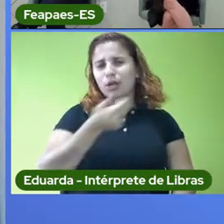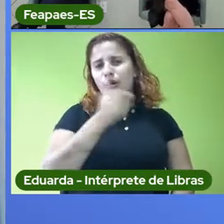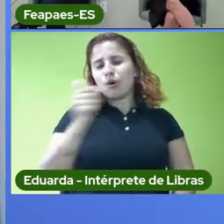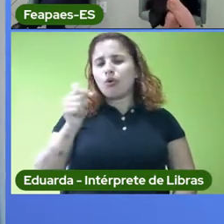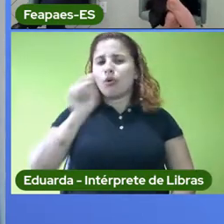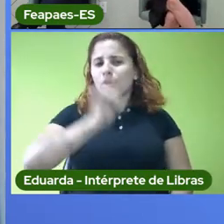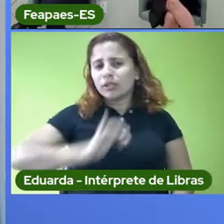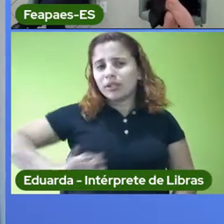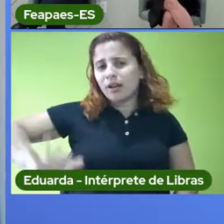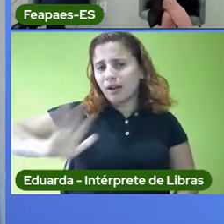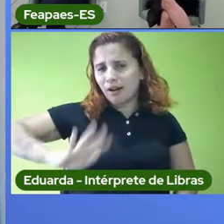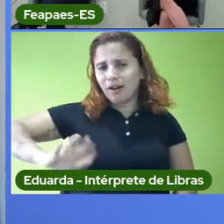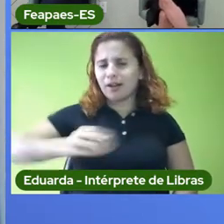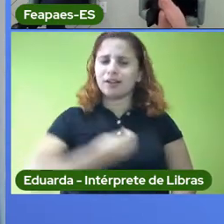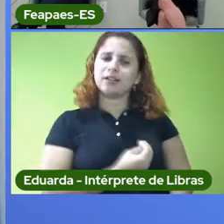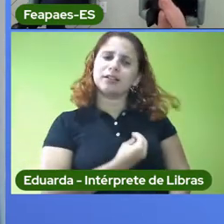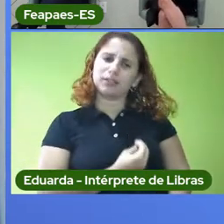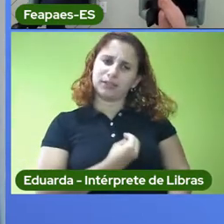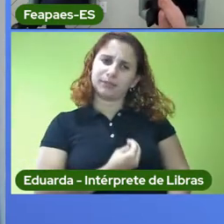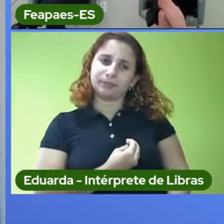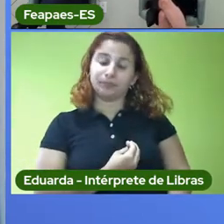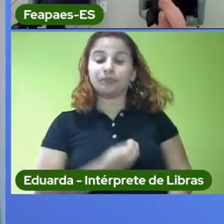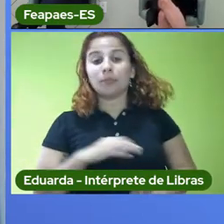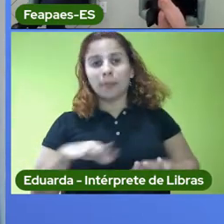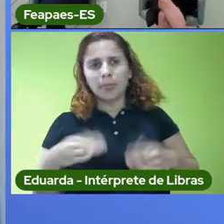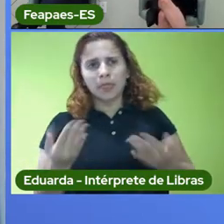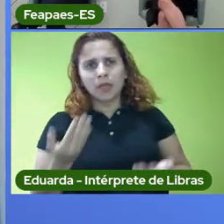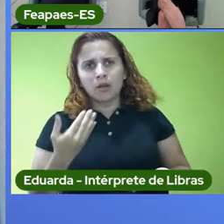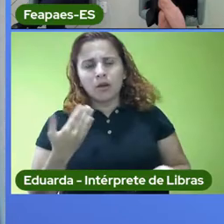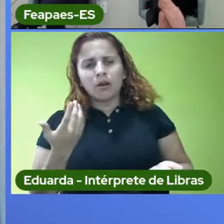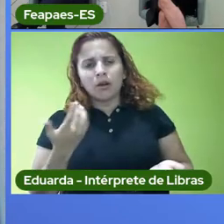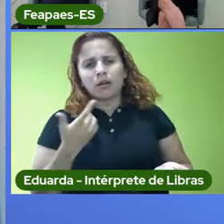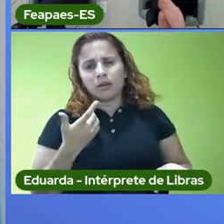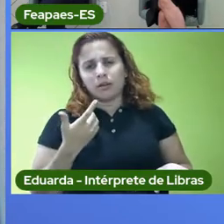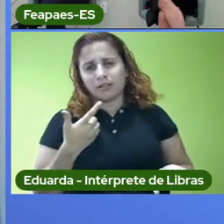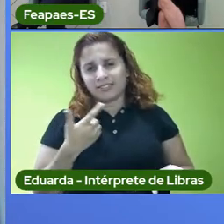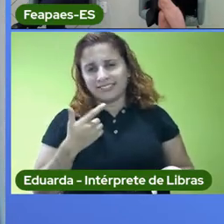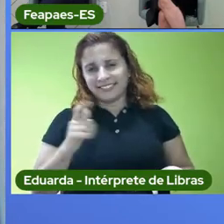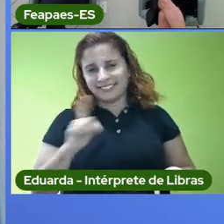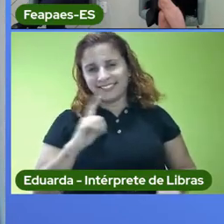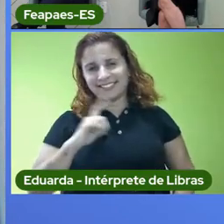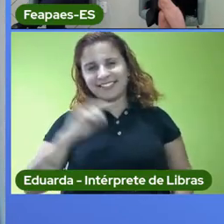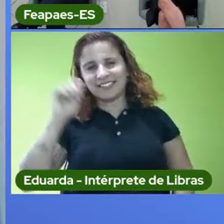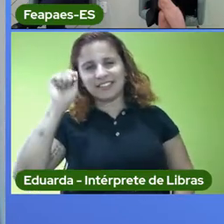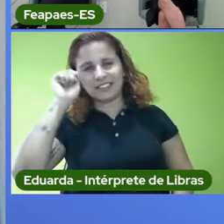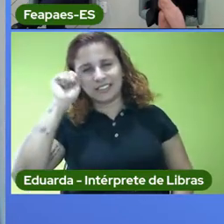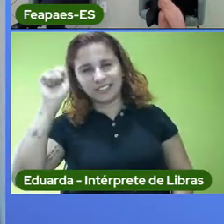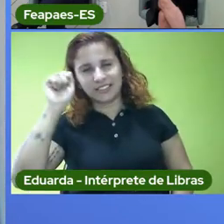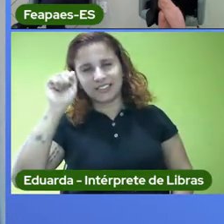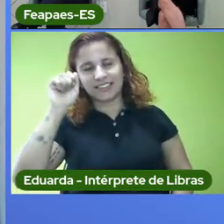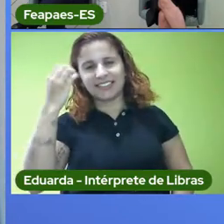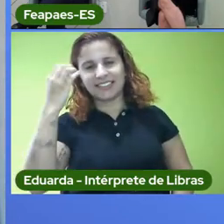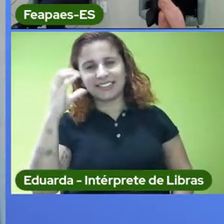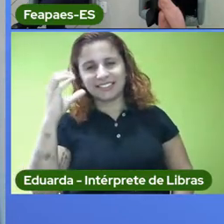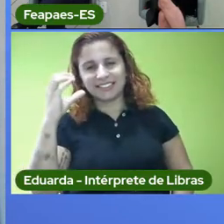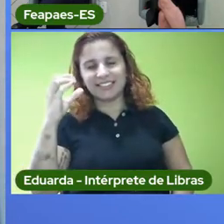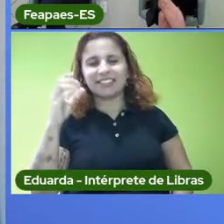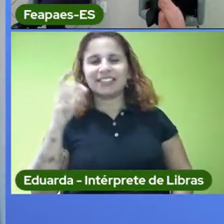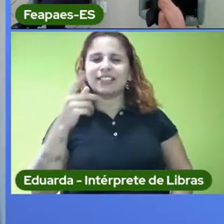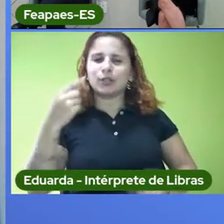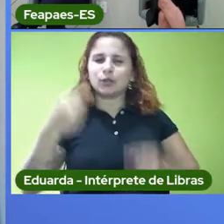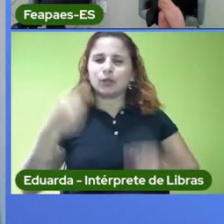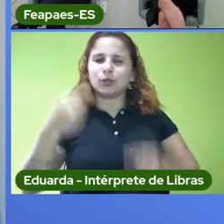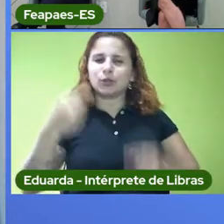geral. Eu diria, Wanderson, que a gente tem um autor, né, da ciência política, o Vanderlei Guilherme dos Santos, que escreveu um